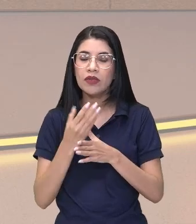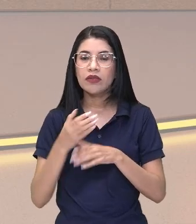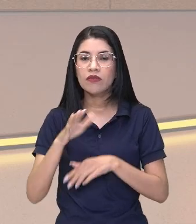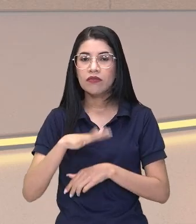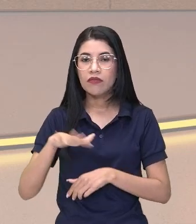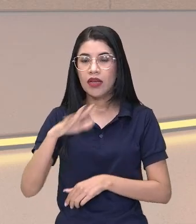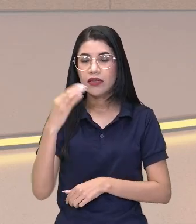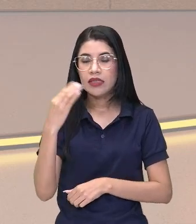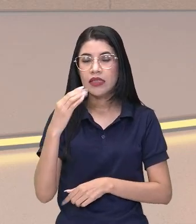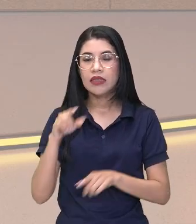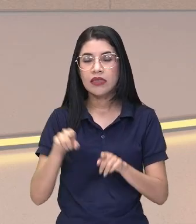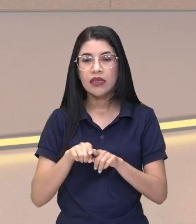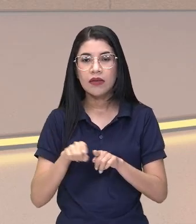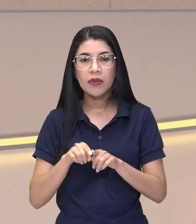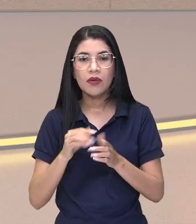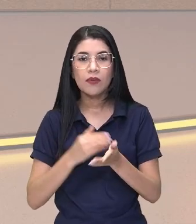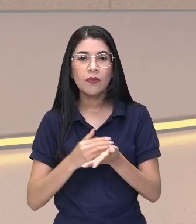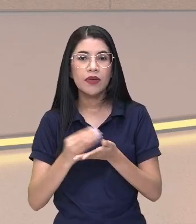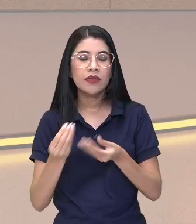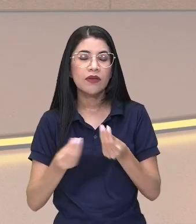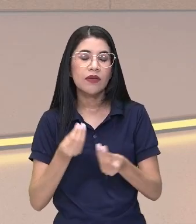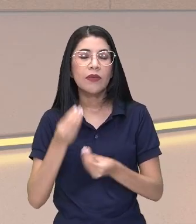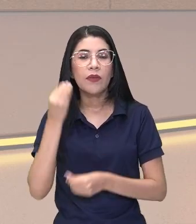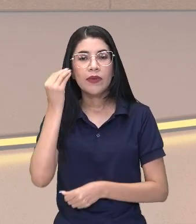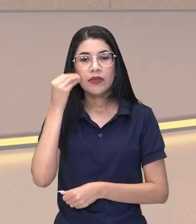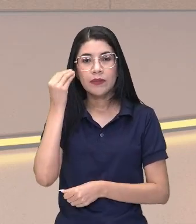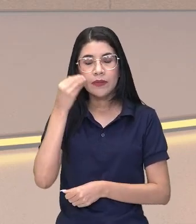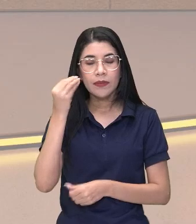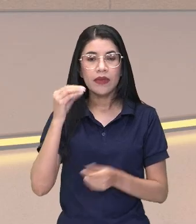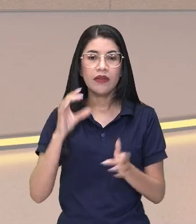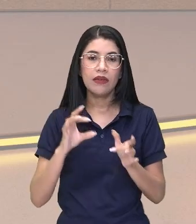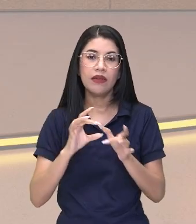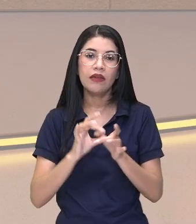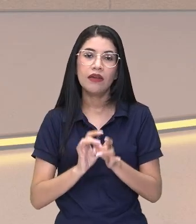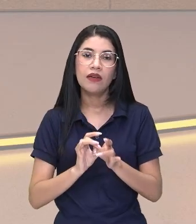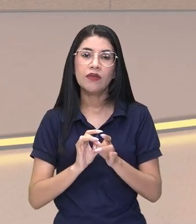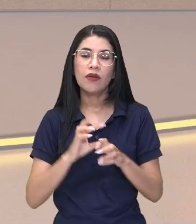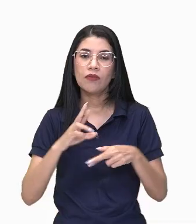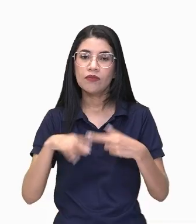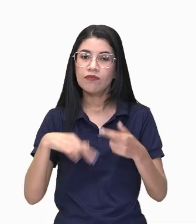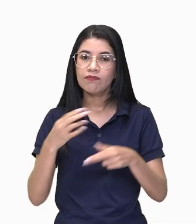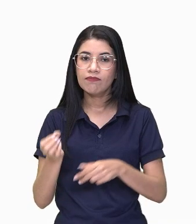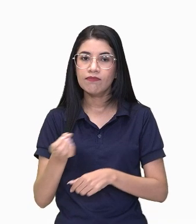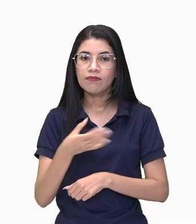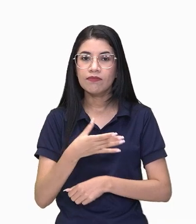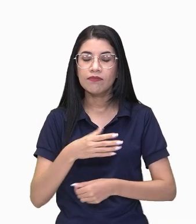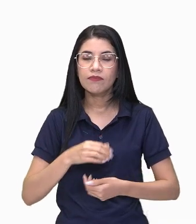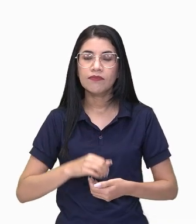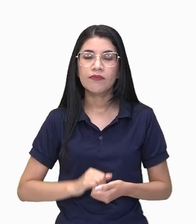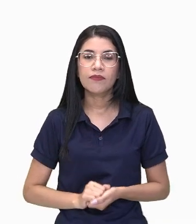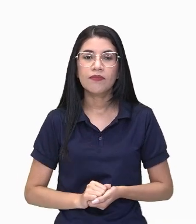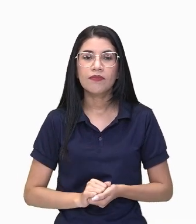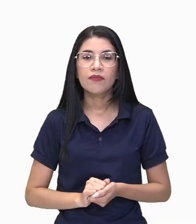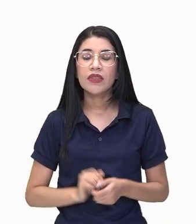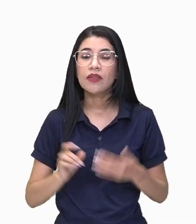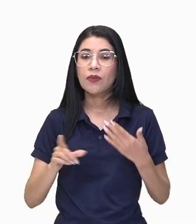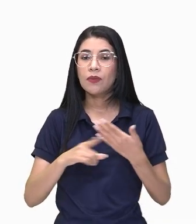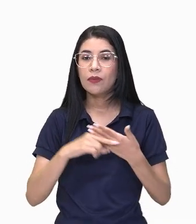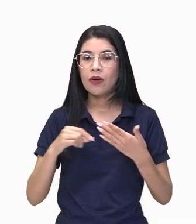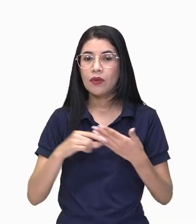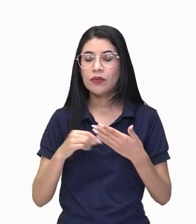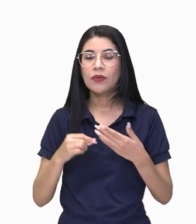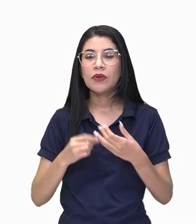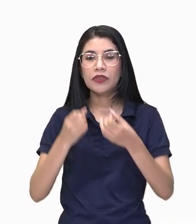começa também a partir, então, dessas experiências ligadas, então, ao Renascimento. Ok? Continuemos, ó. Segundo